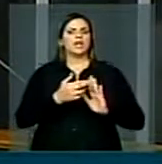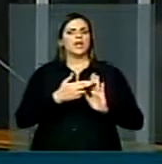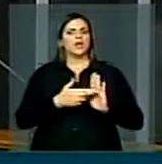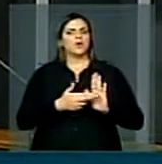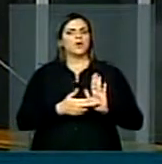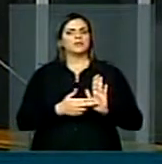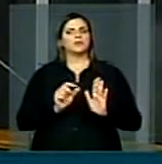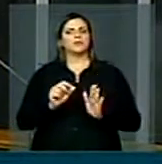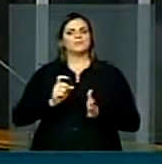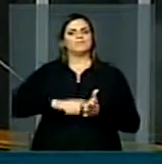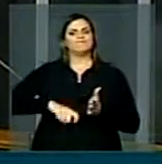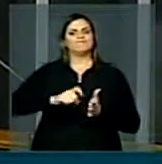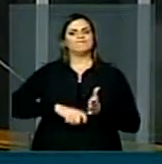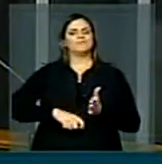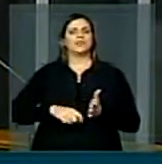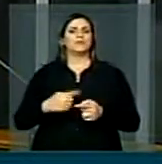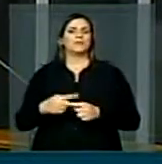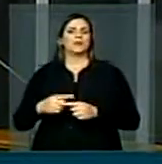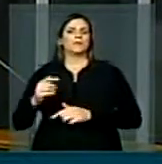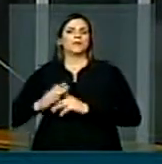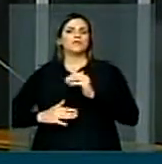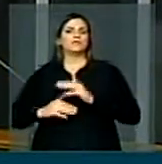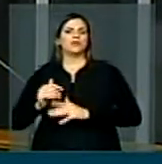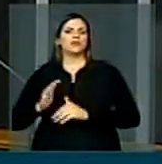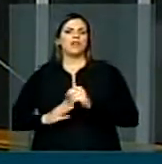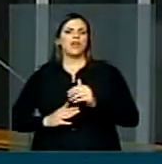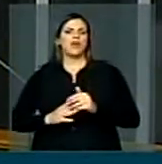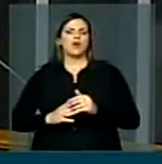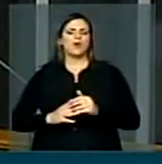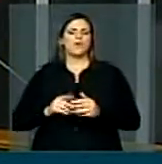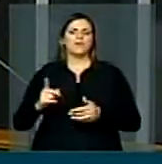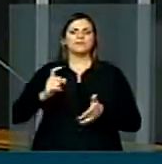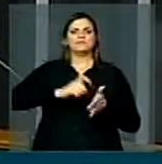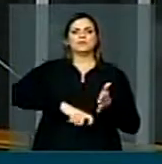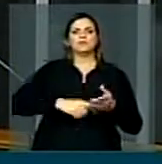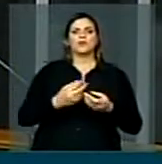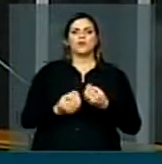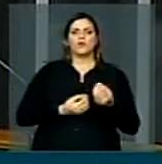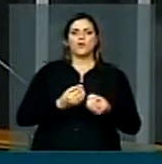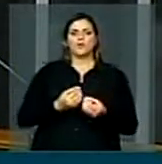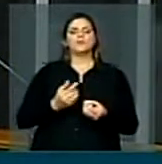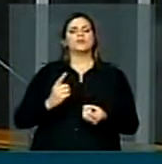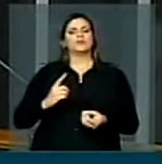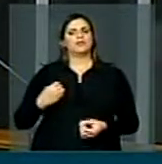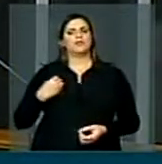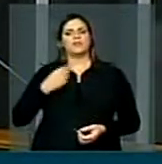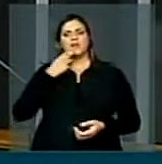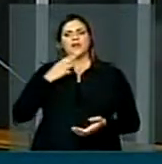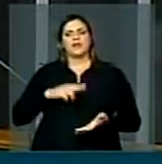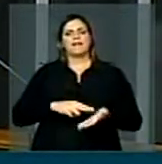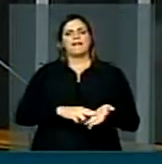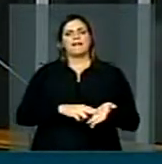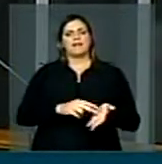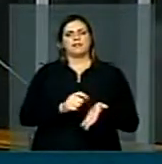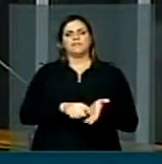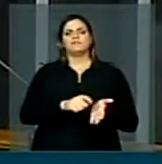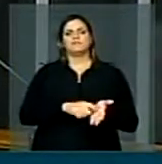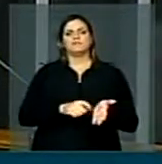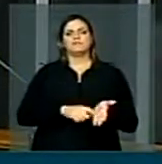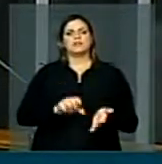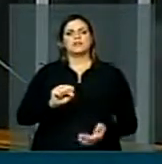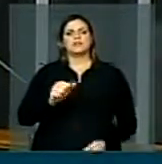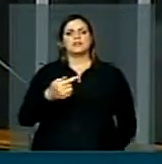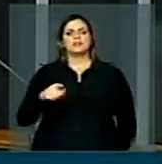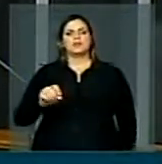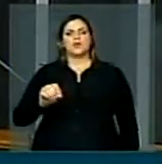das contribuições devidas por profissionais físicas e jurídicas dessa categoria, conforme preconiza a Carta de São Luís. Portanto, eu faço aqui